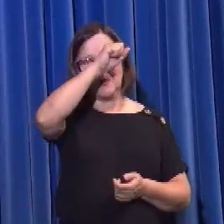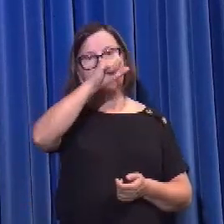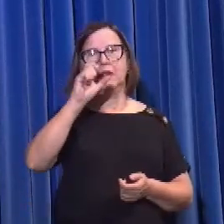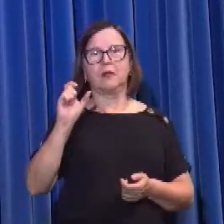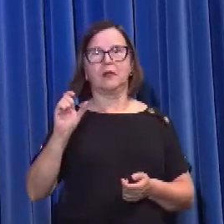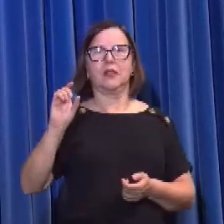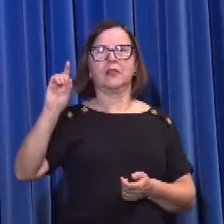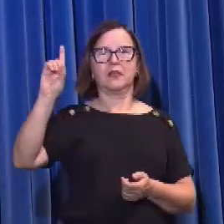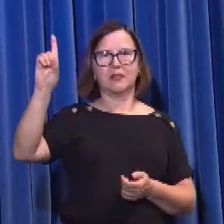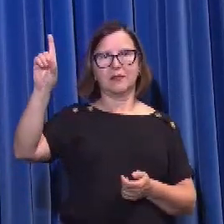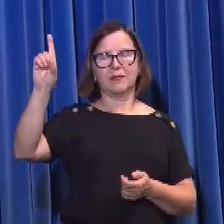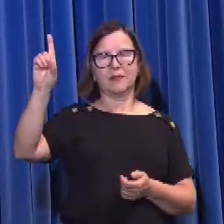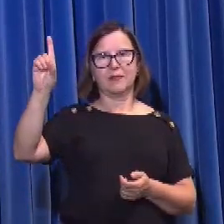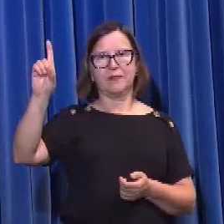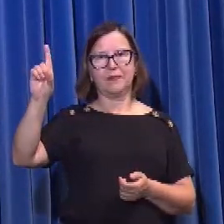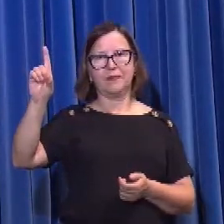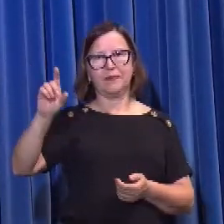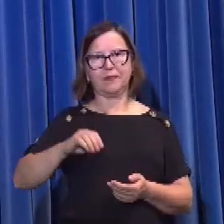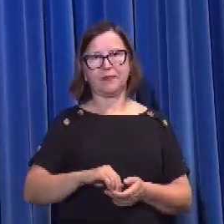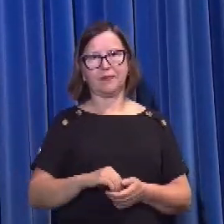de Deus.